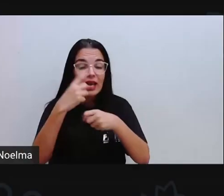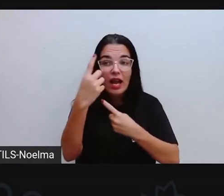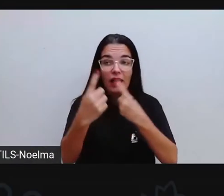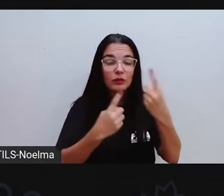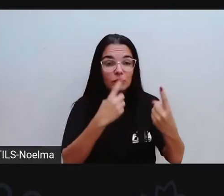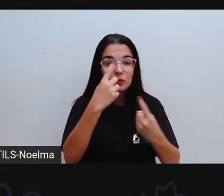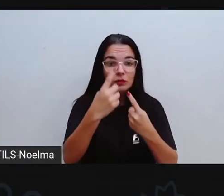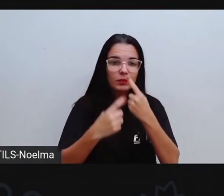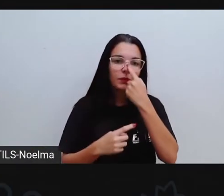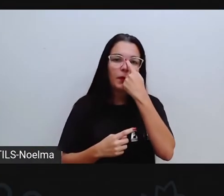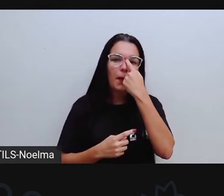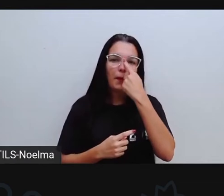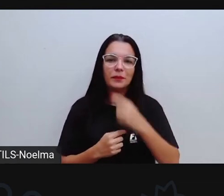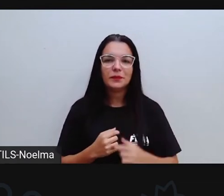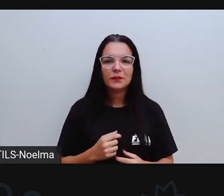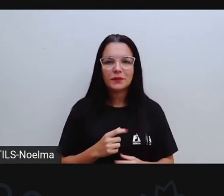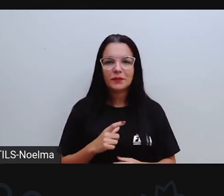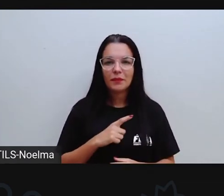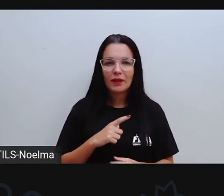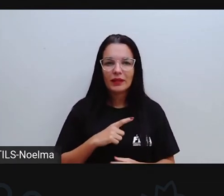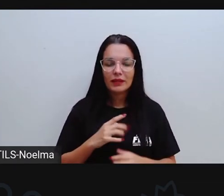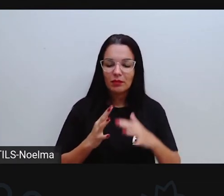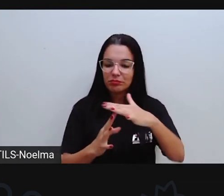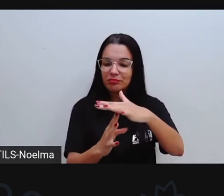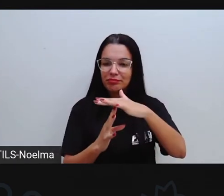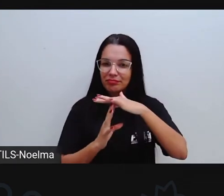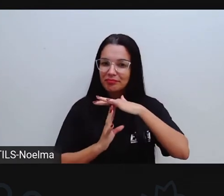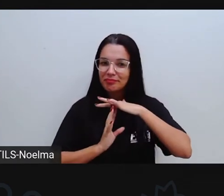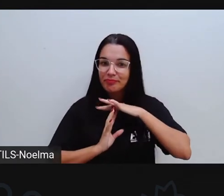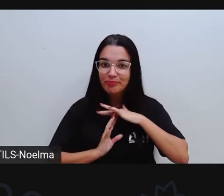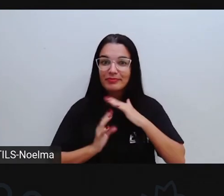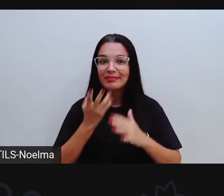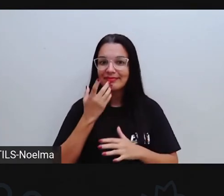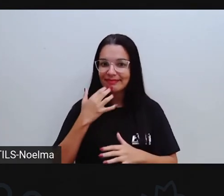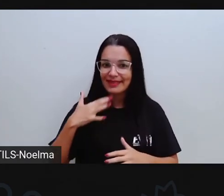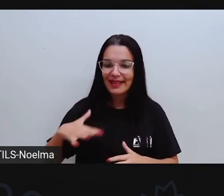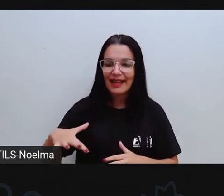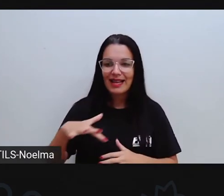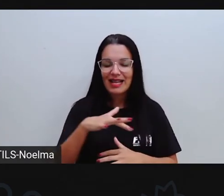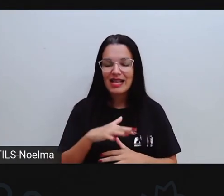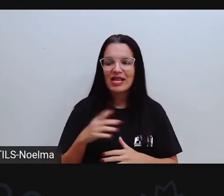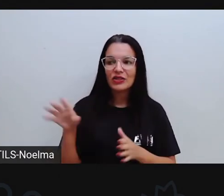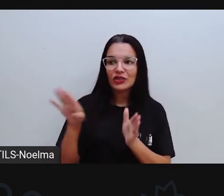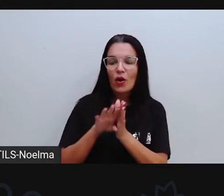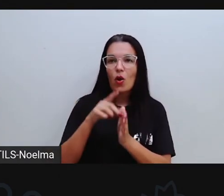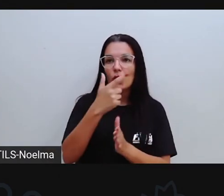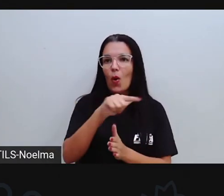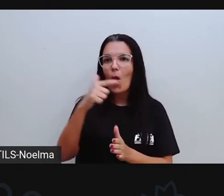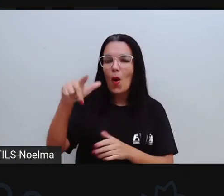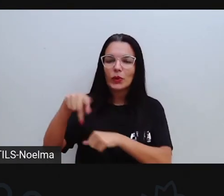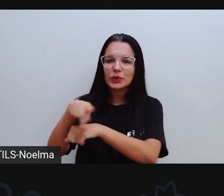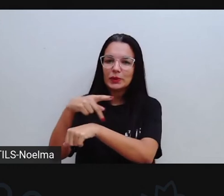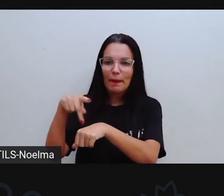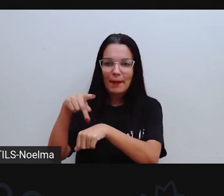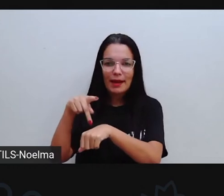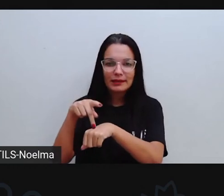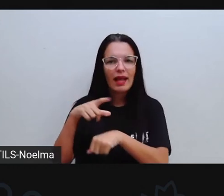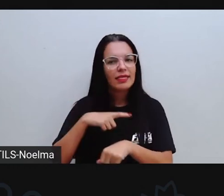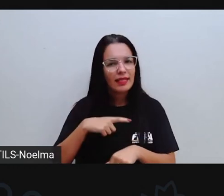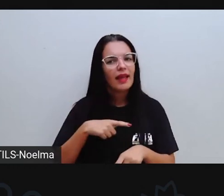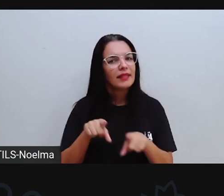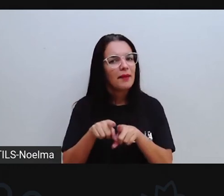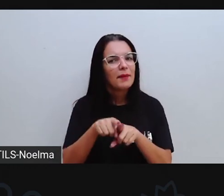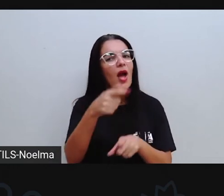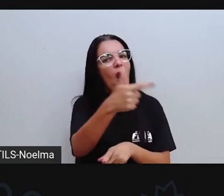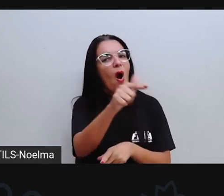dos países, né? De alguns dos imigrantes, crianças imigrantes aí que vieram de outros países. Nós temos também outros tipos de brincadeiras,